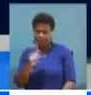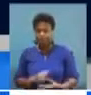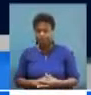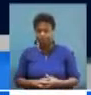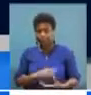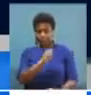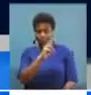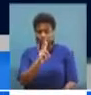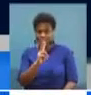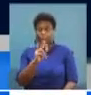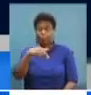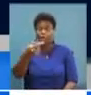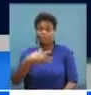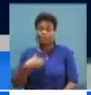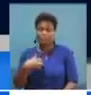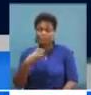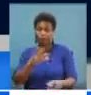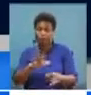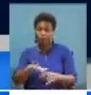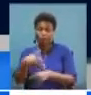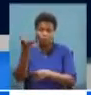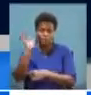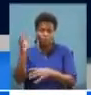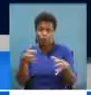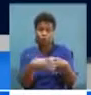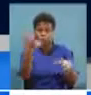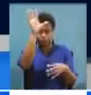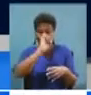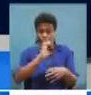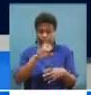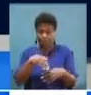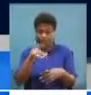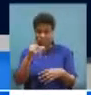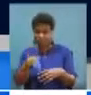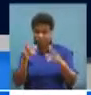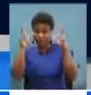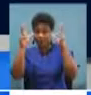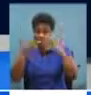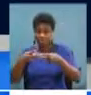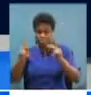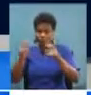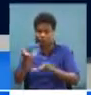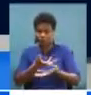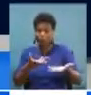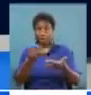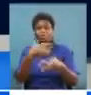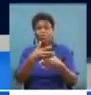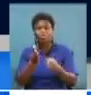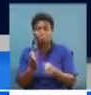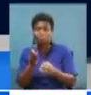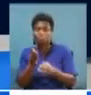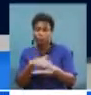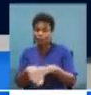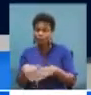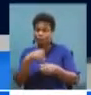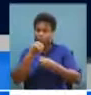São Vicente acolhe na próxima sexta-feira a Conferência do Conselho de Ministros da CPLP sob o lema Mobilidade como Fator de Coesão e